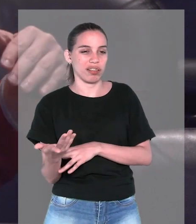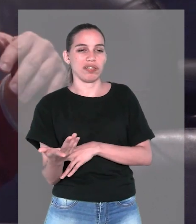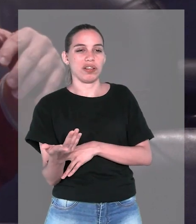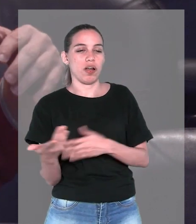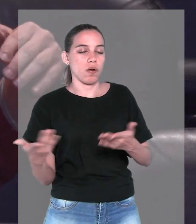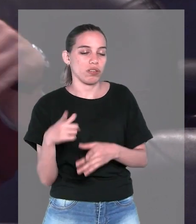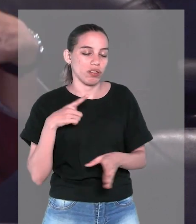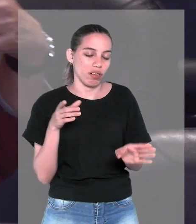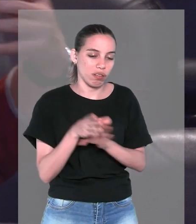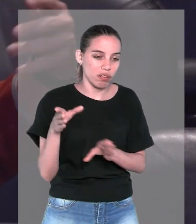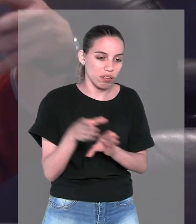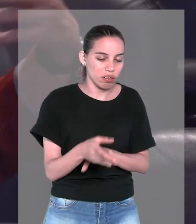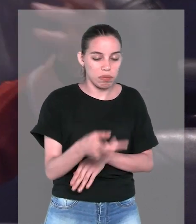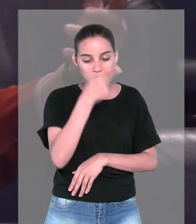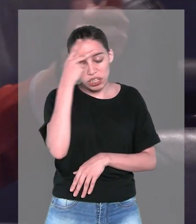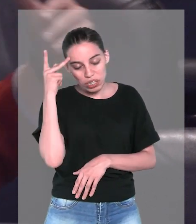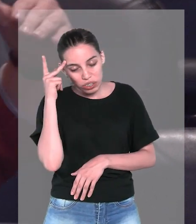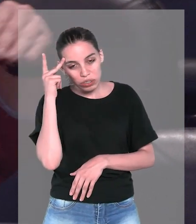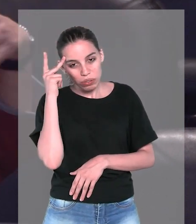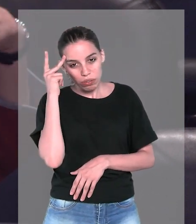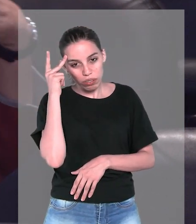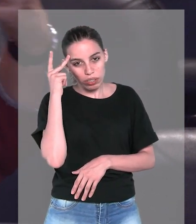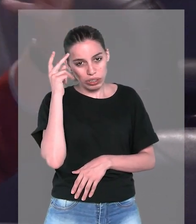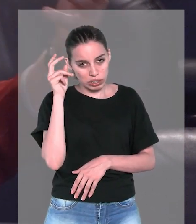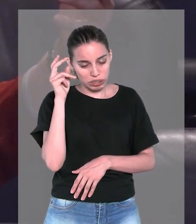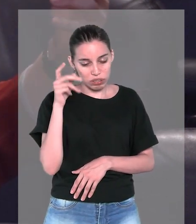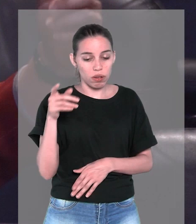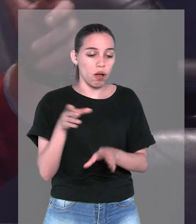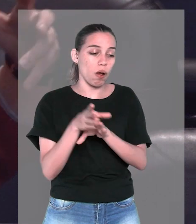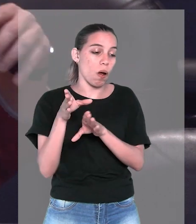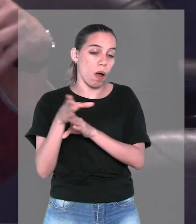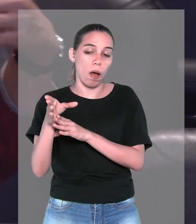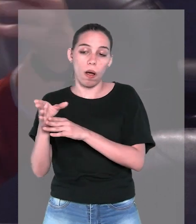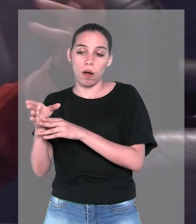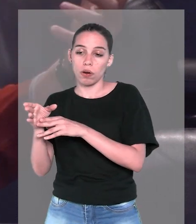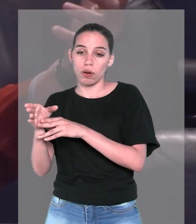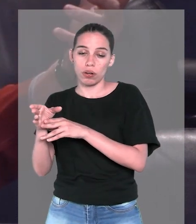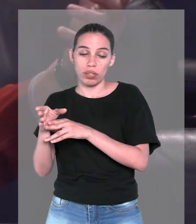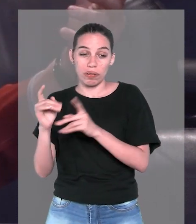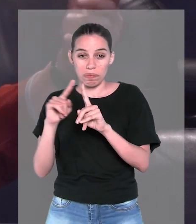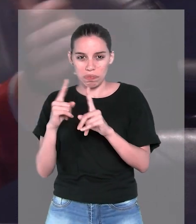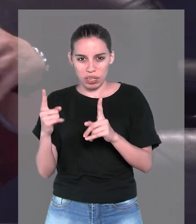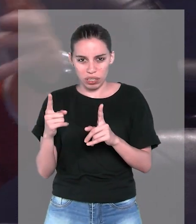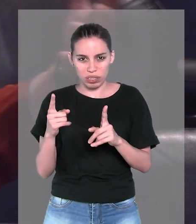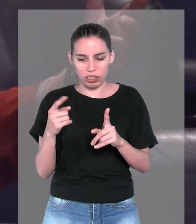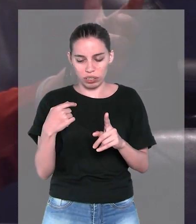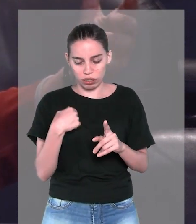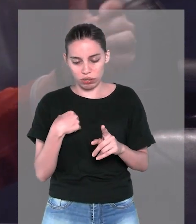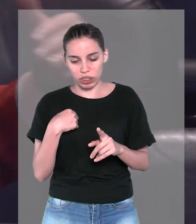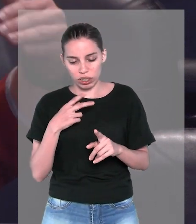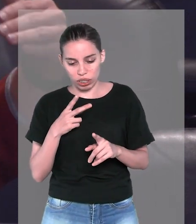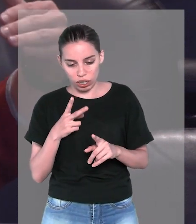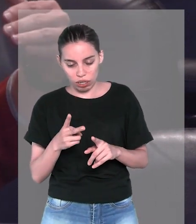questão ligada à ideia de meritocracia, que se você se esforçar demais, você vai efetivamente vencer na vida. E muitos